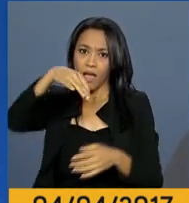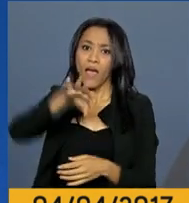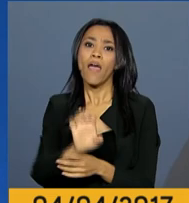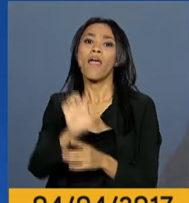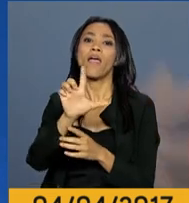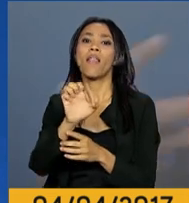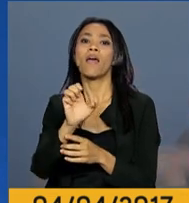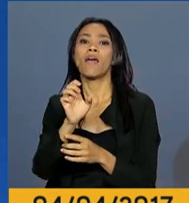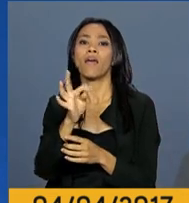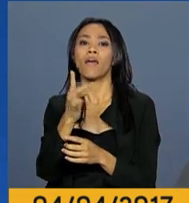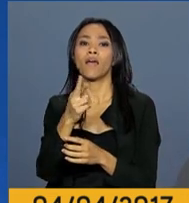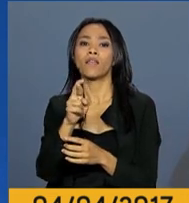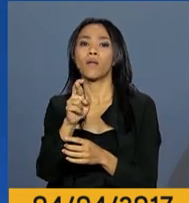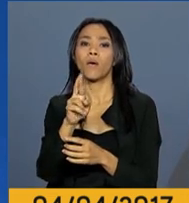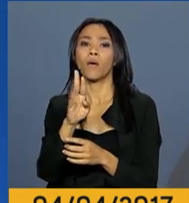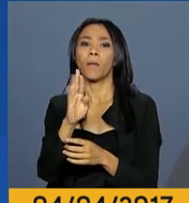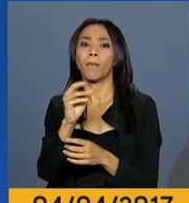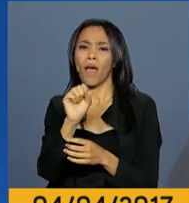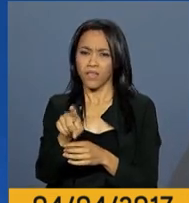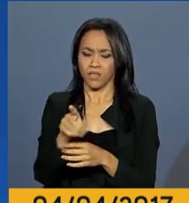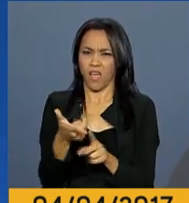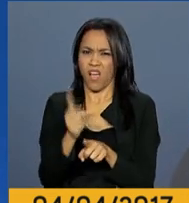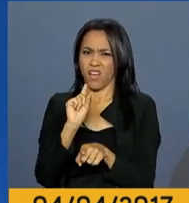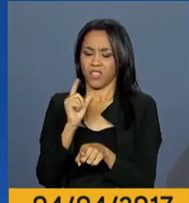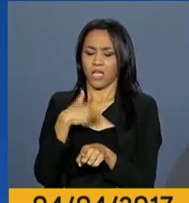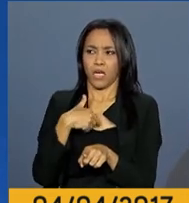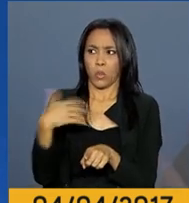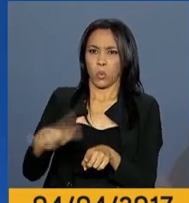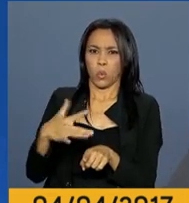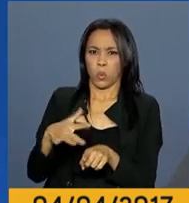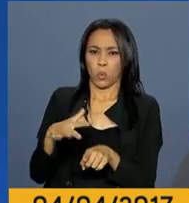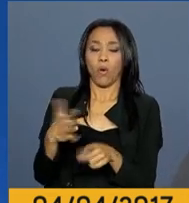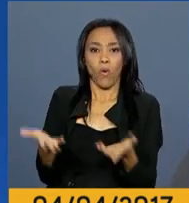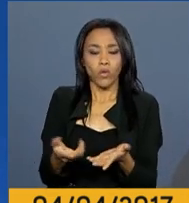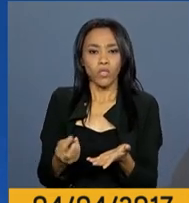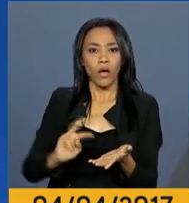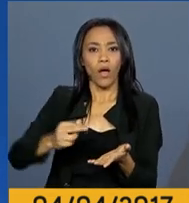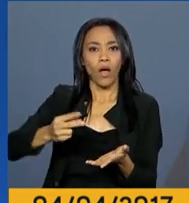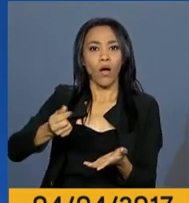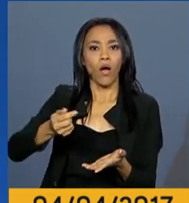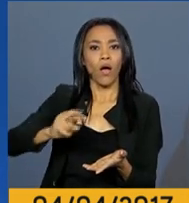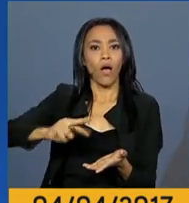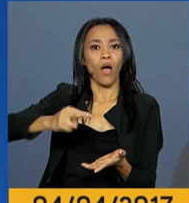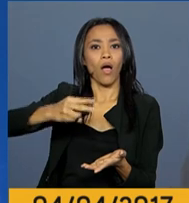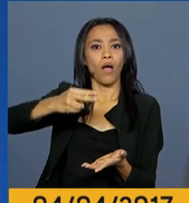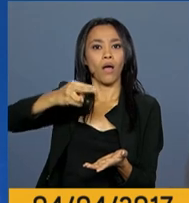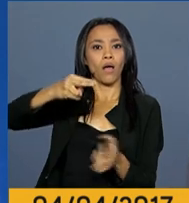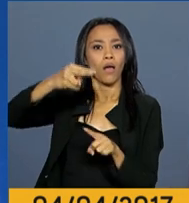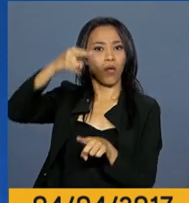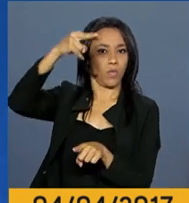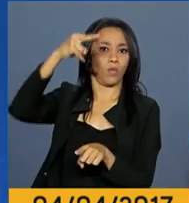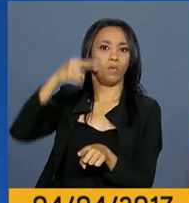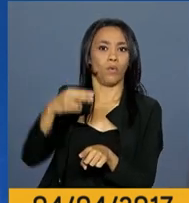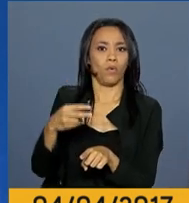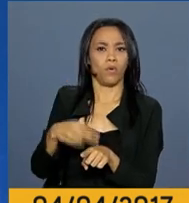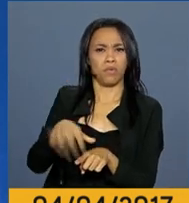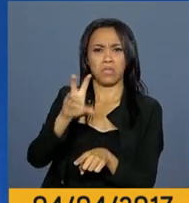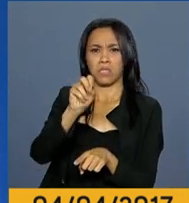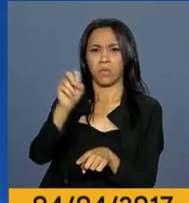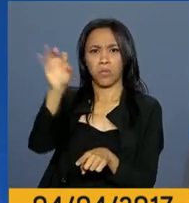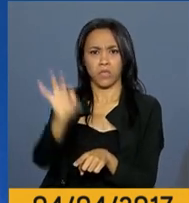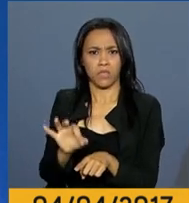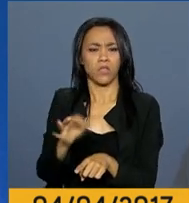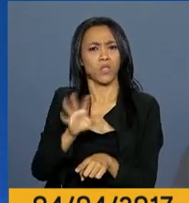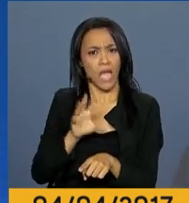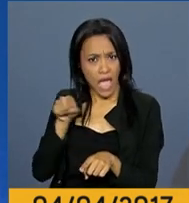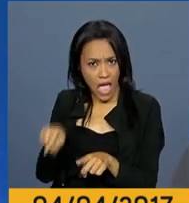palavra saudada positivamente, porque o valor de mercado aumentou em mais de 140%. Essas empresas, todas elas que eu